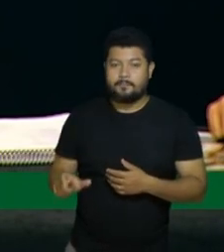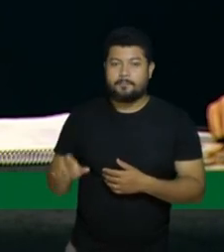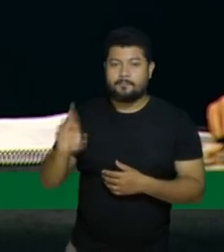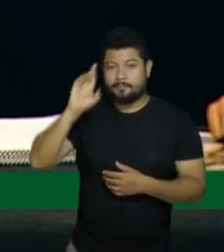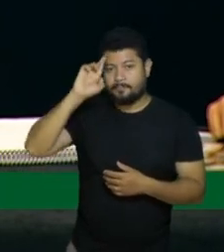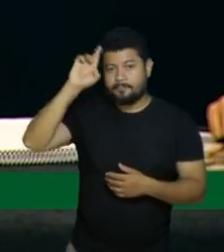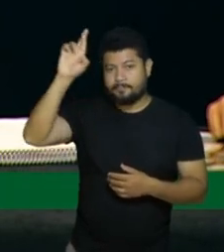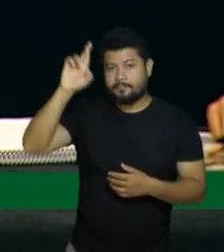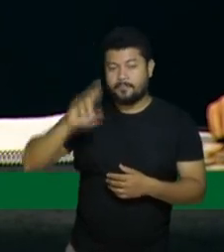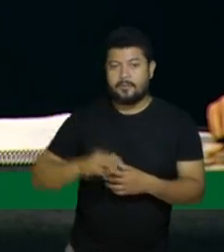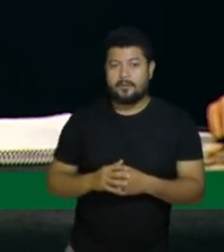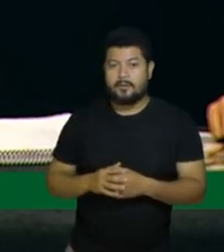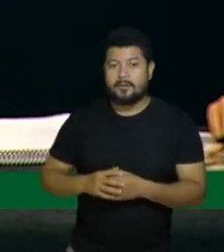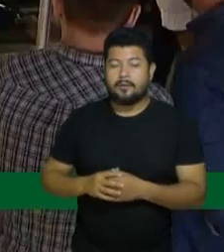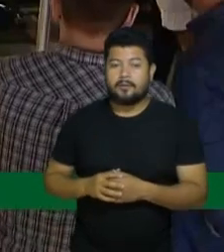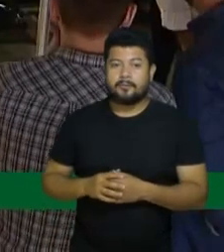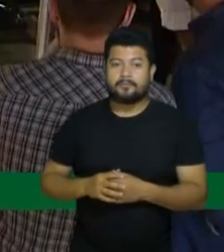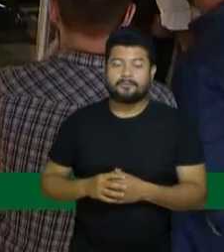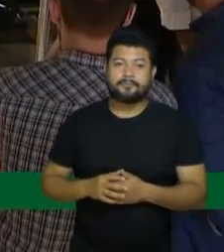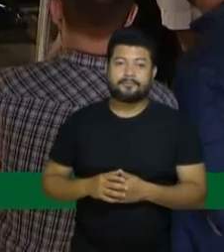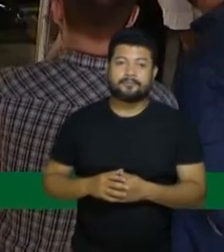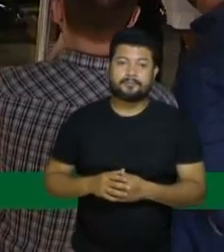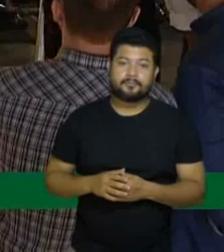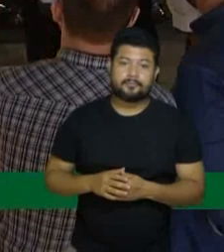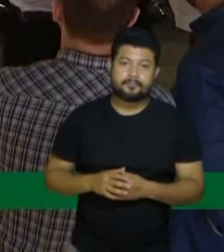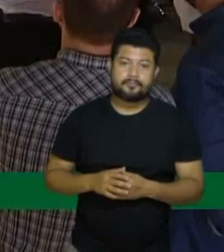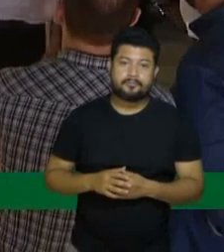para apresentação Deputado Padre Pedro